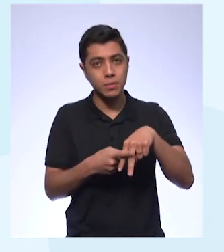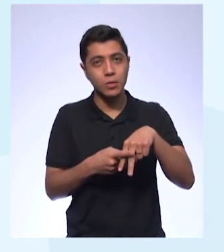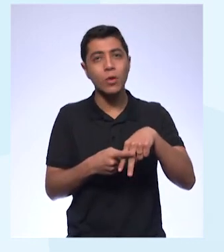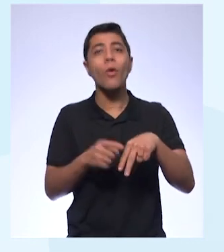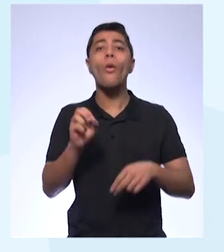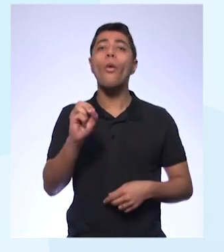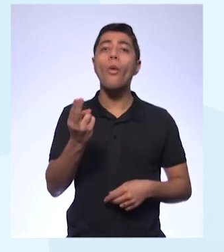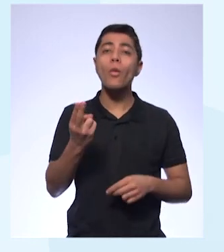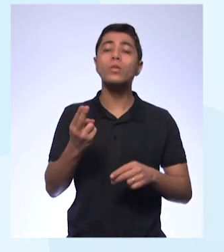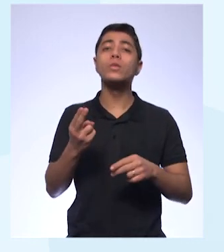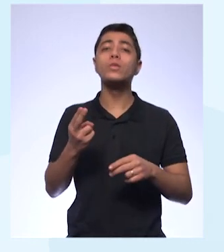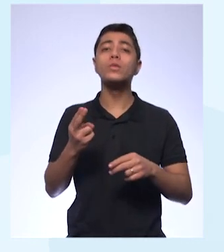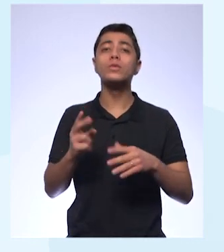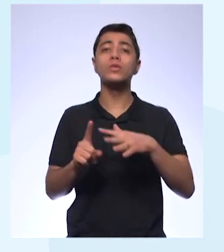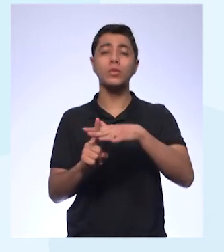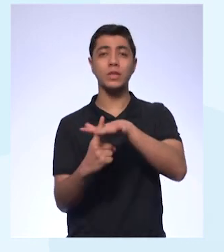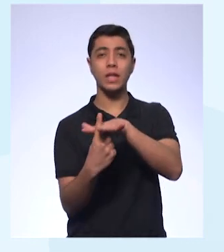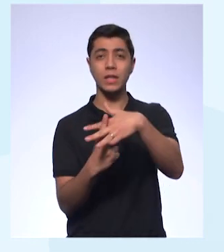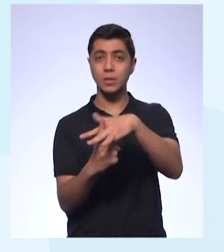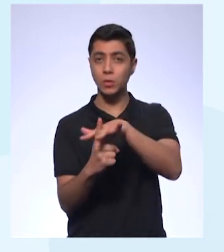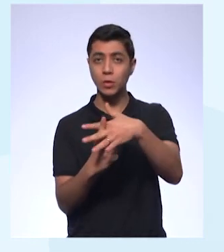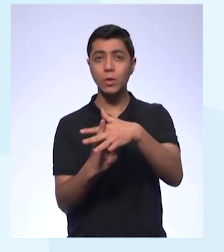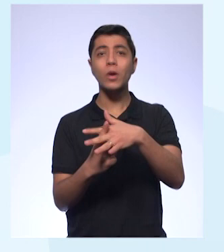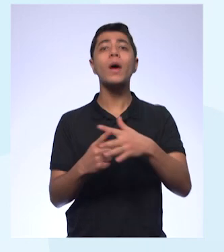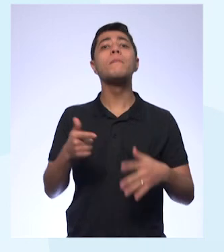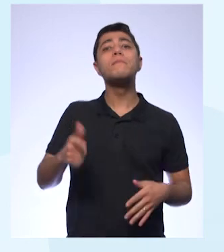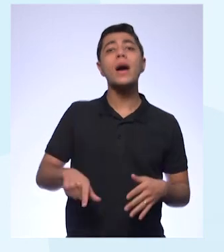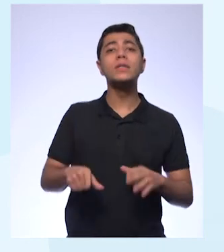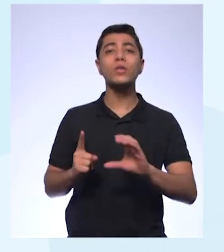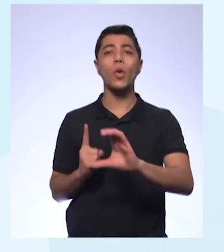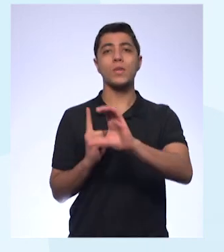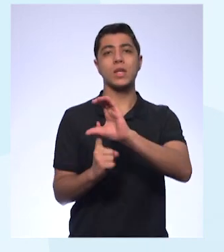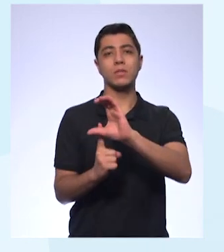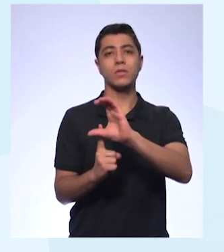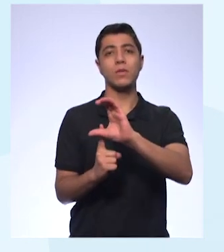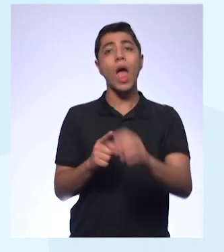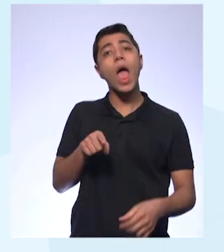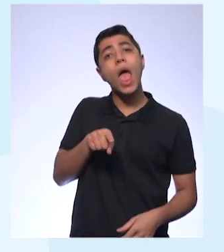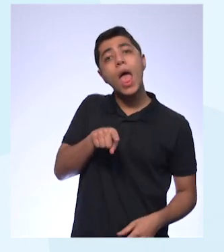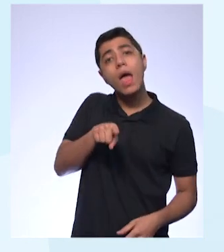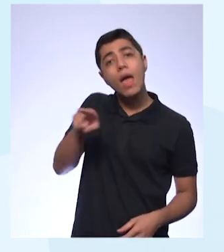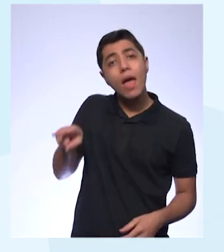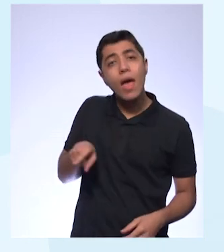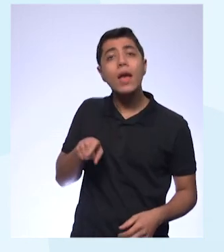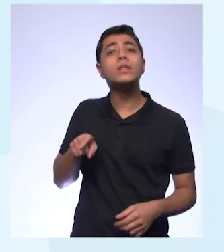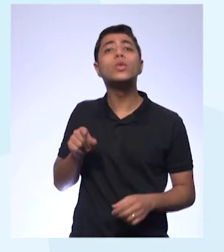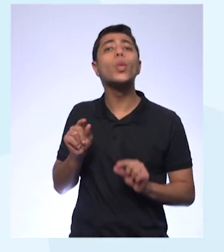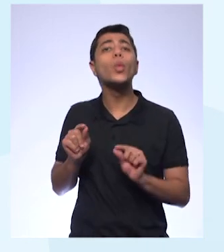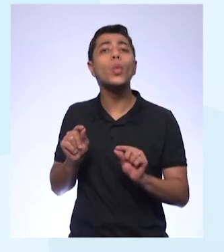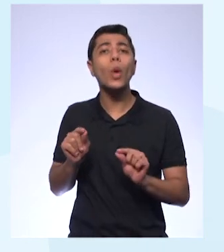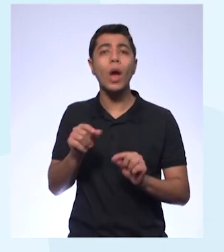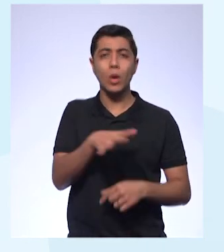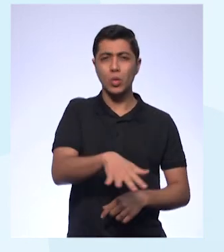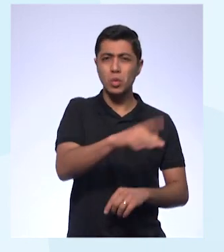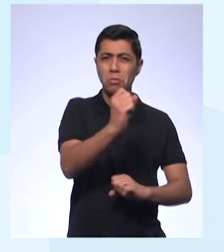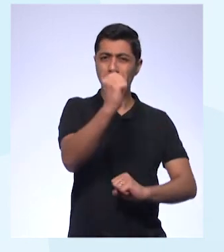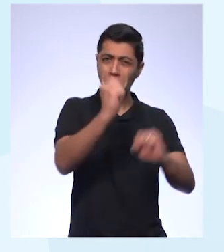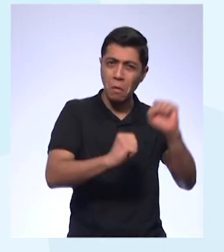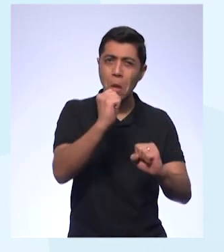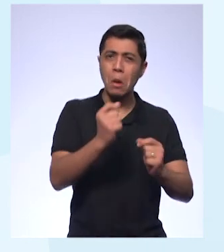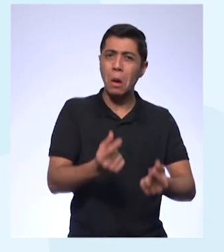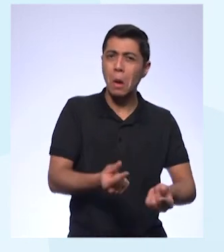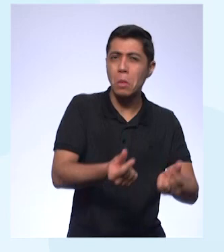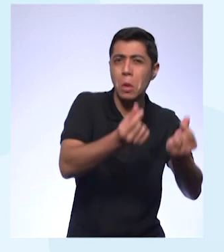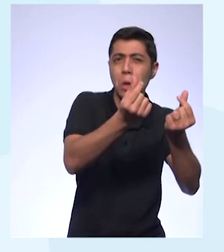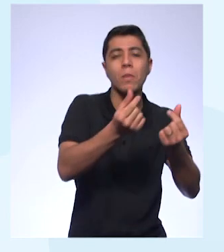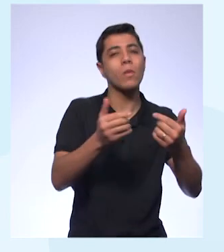ideias estavam ligadas ao movimento operário e à crítica ao capitalismo industrial. Então, retomando, lembra que